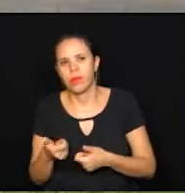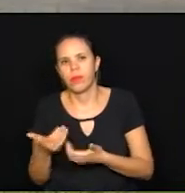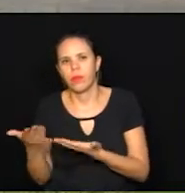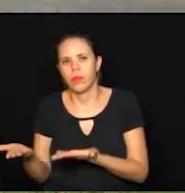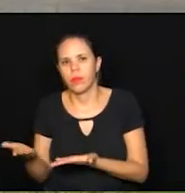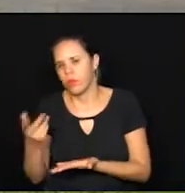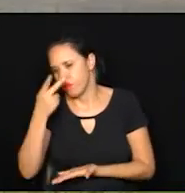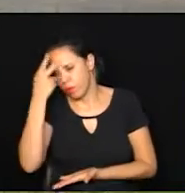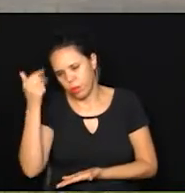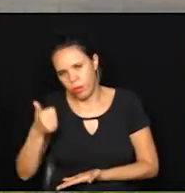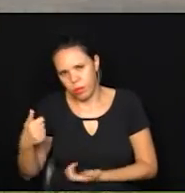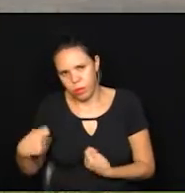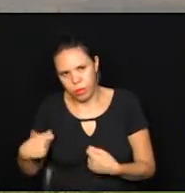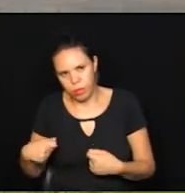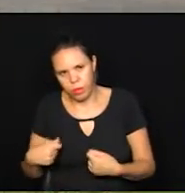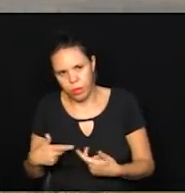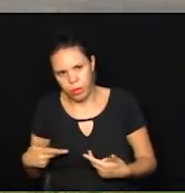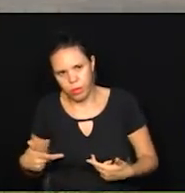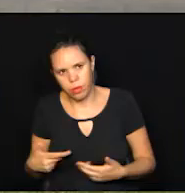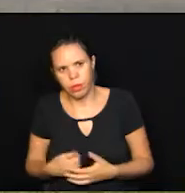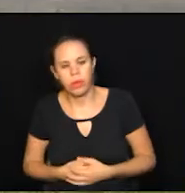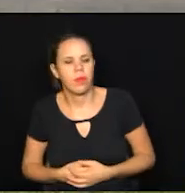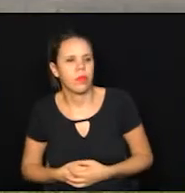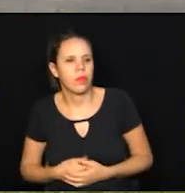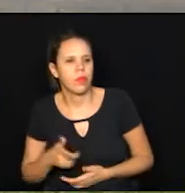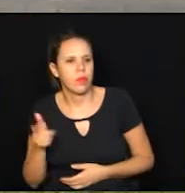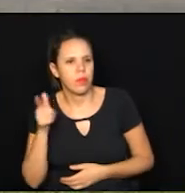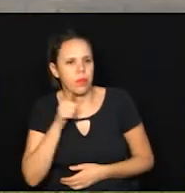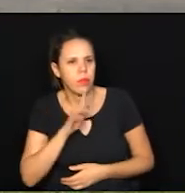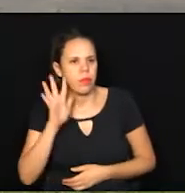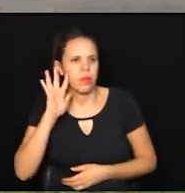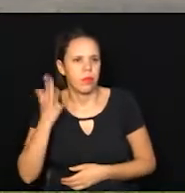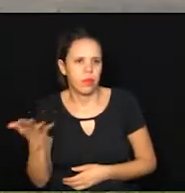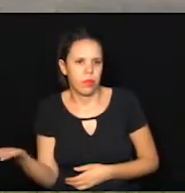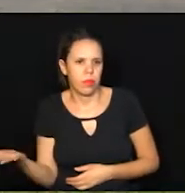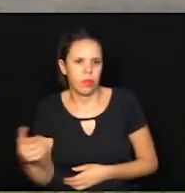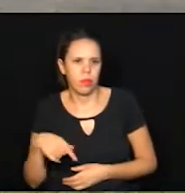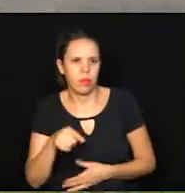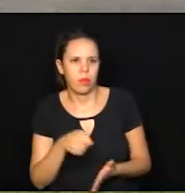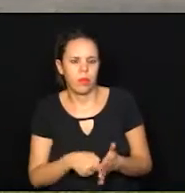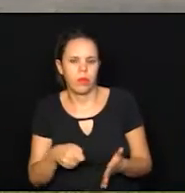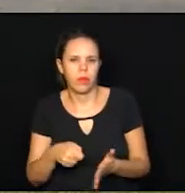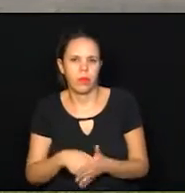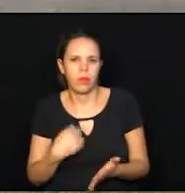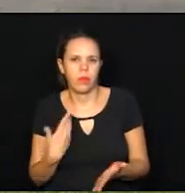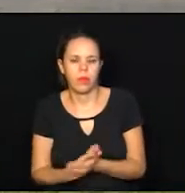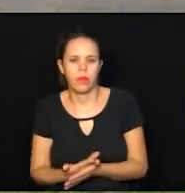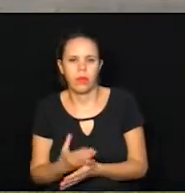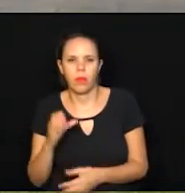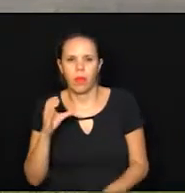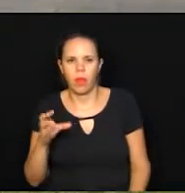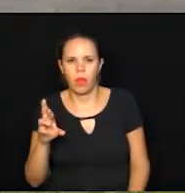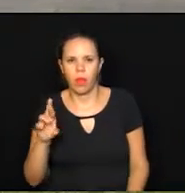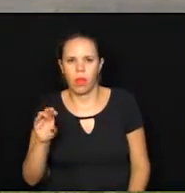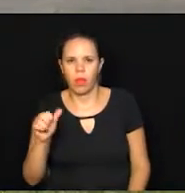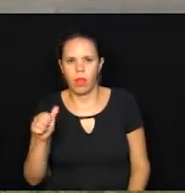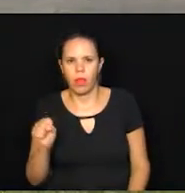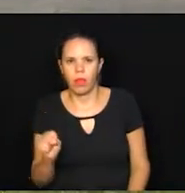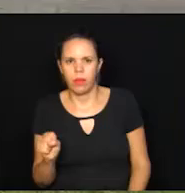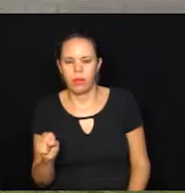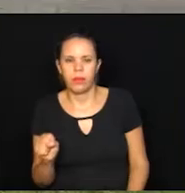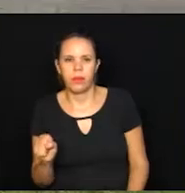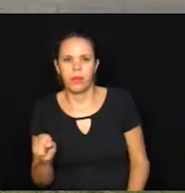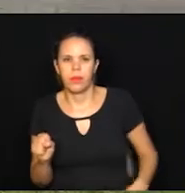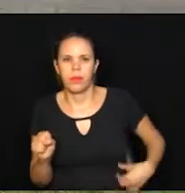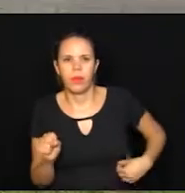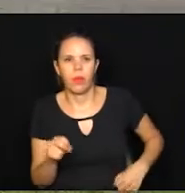benefícios da necessidade primária, eles conseguem resolver e ir atrás até mesmo no CRAS. Então, com